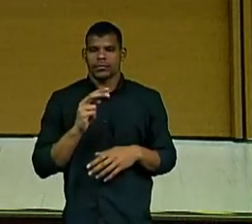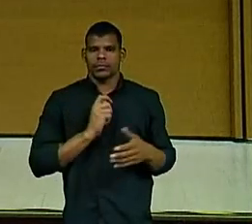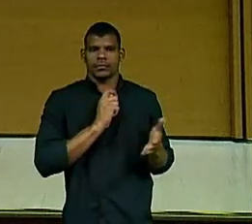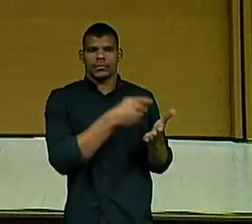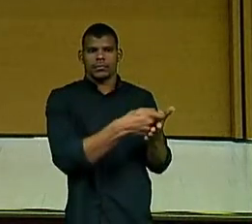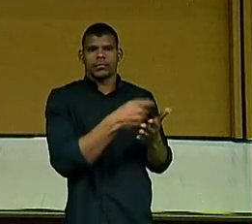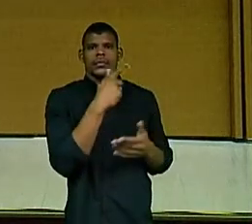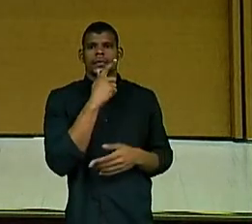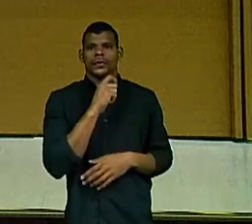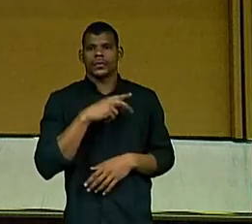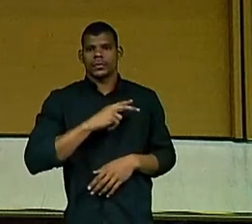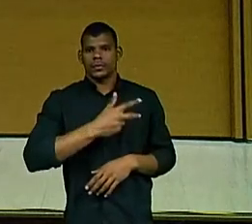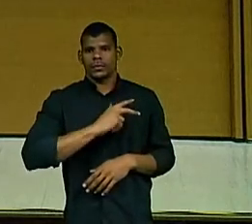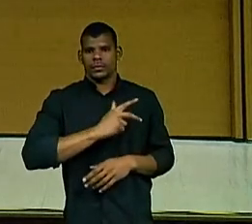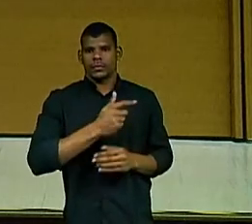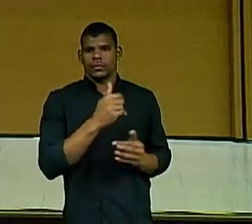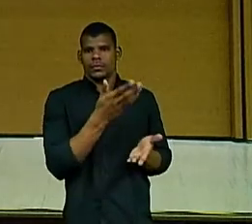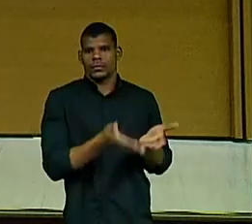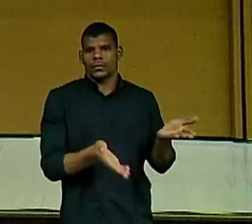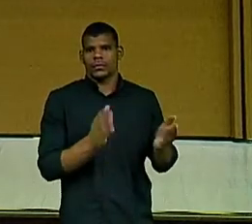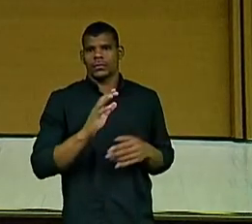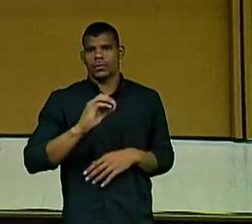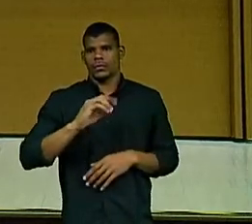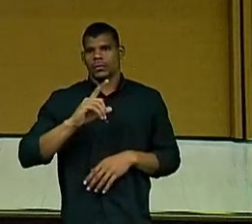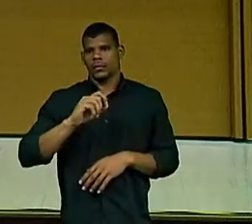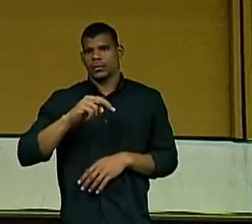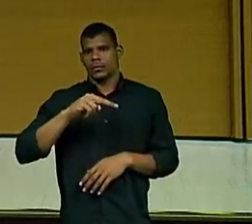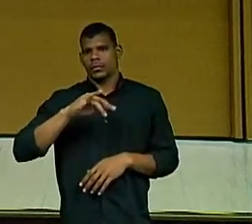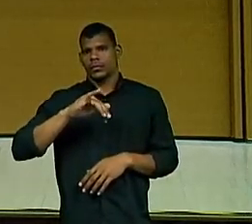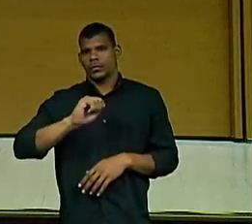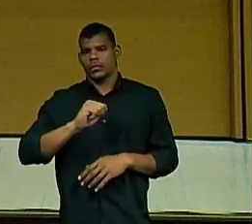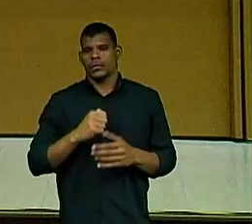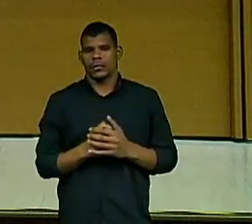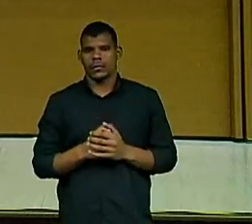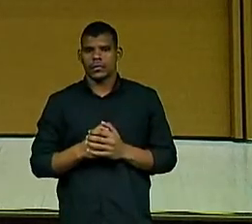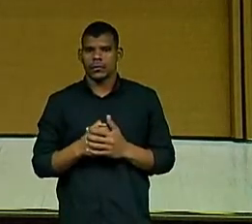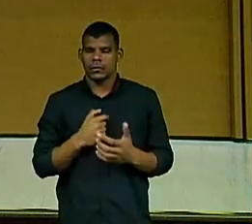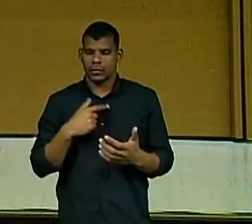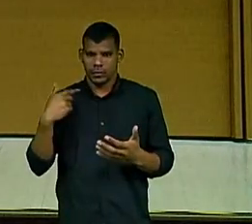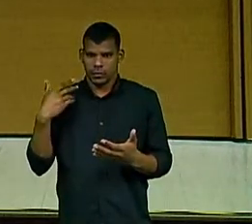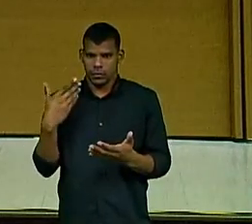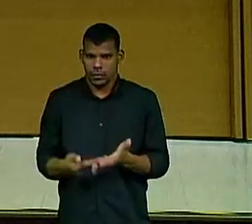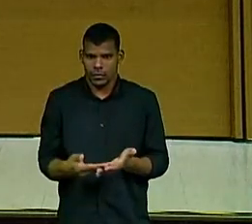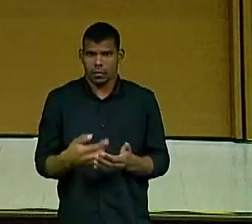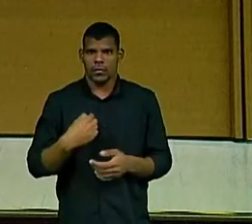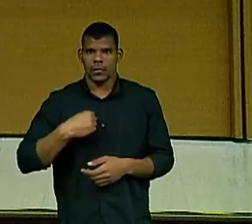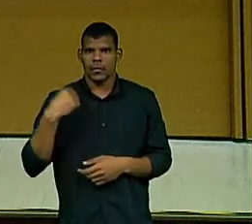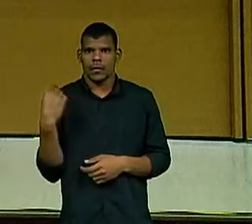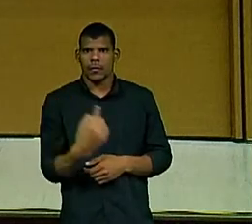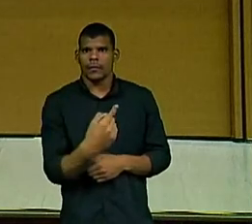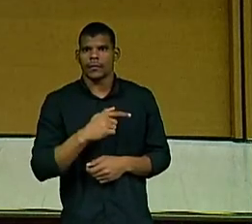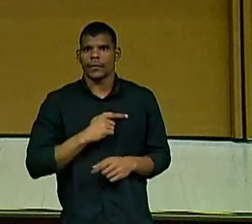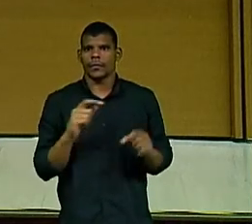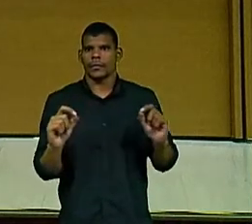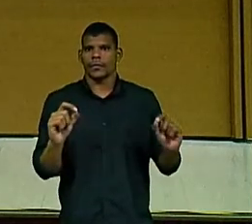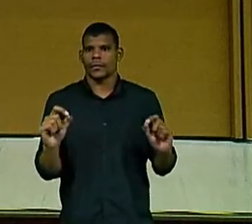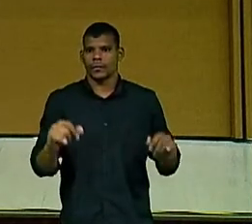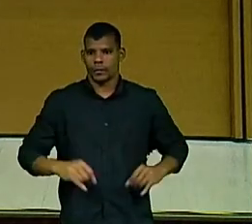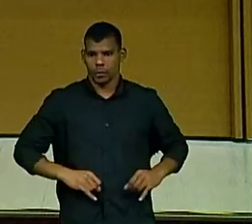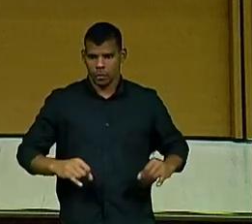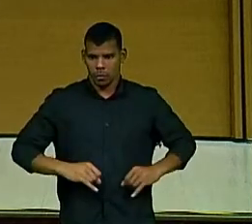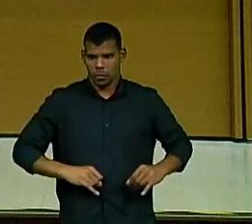por ter perdido a colônia brasileira e de lá até aqui nós temos sofrido aí né